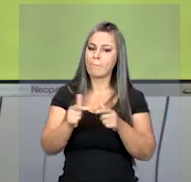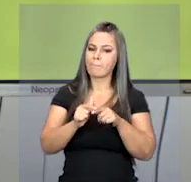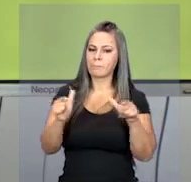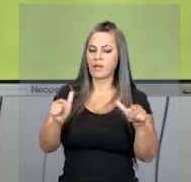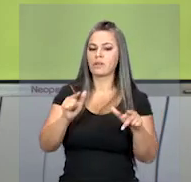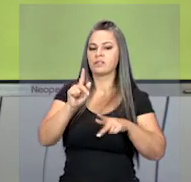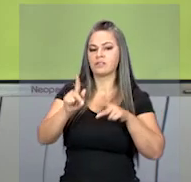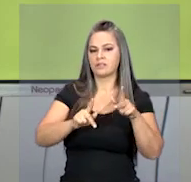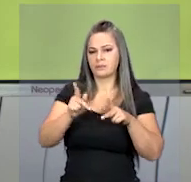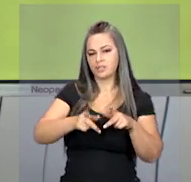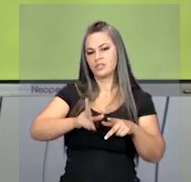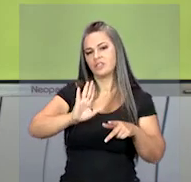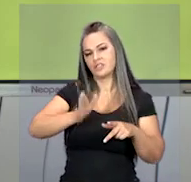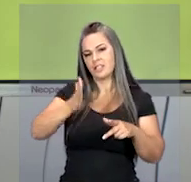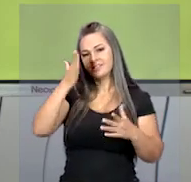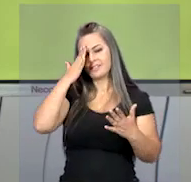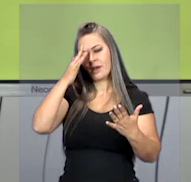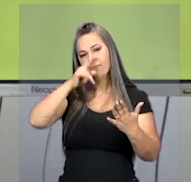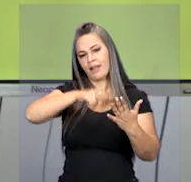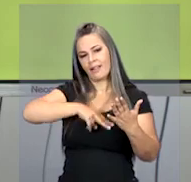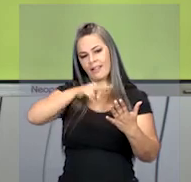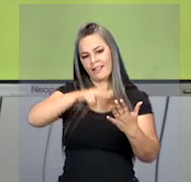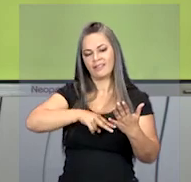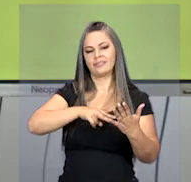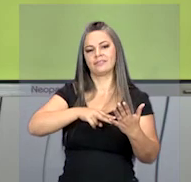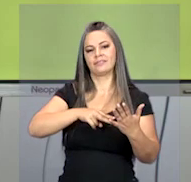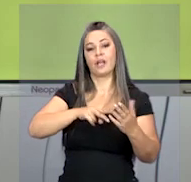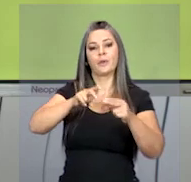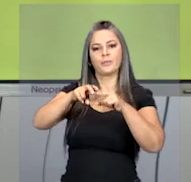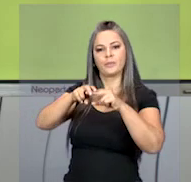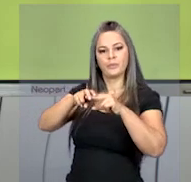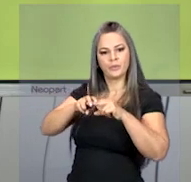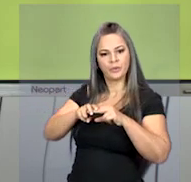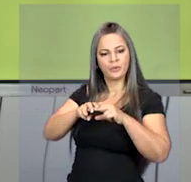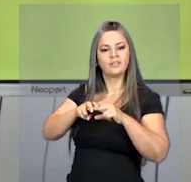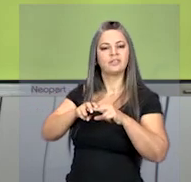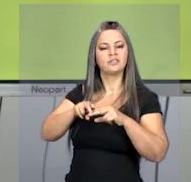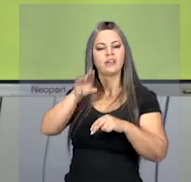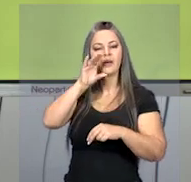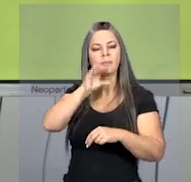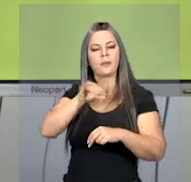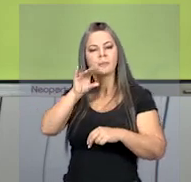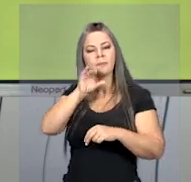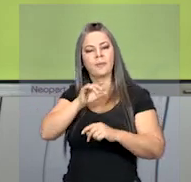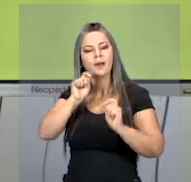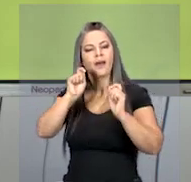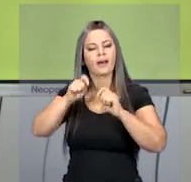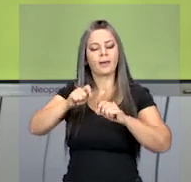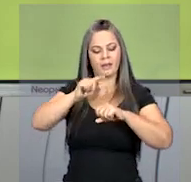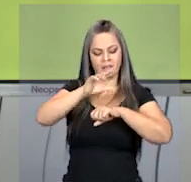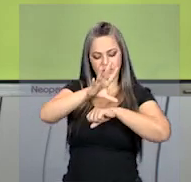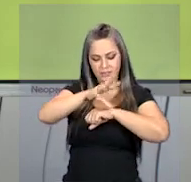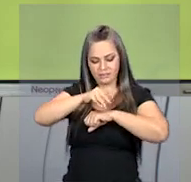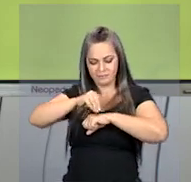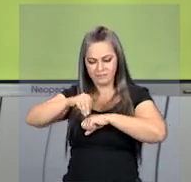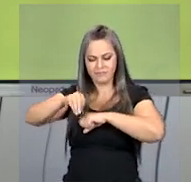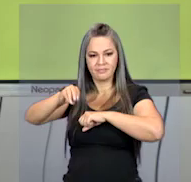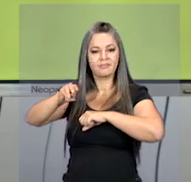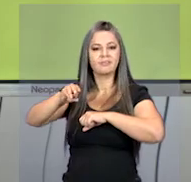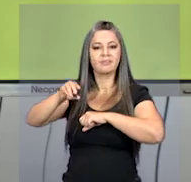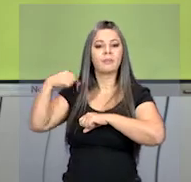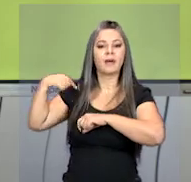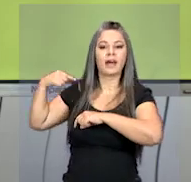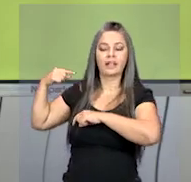da oralidade. Transmitir um conhecimento, uma história, uma experiência para outras